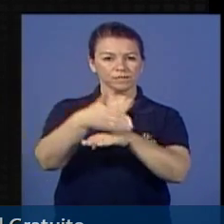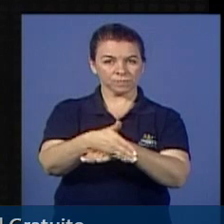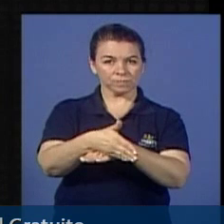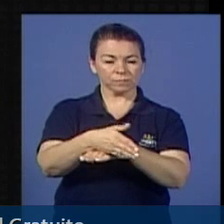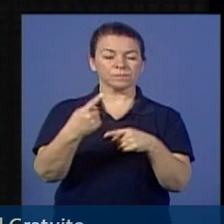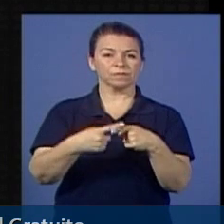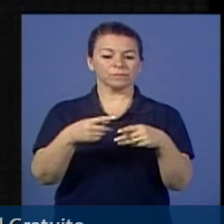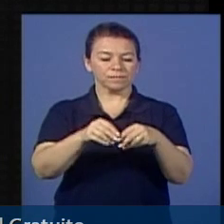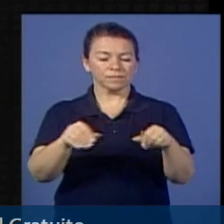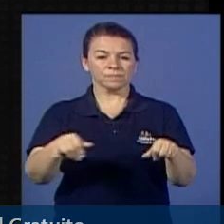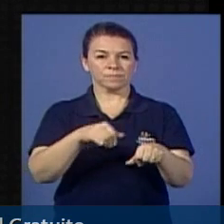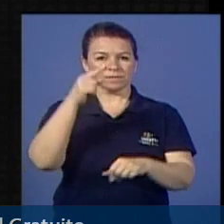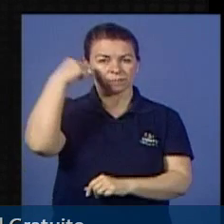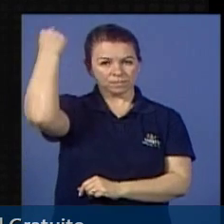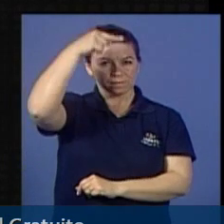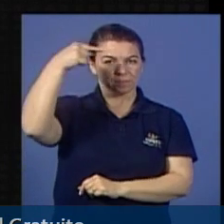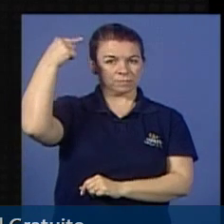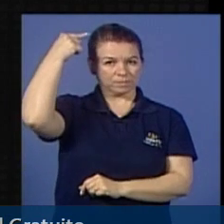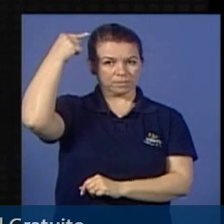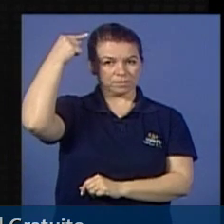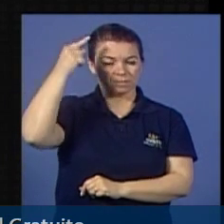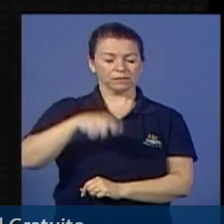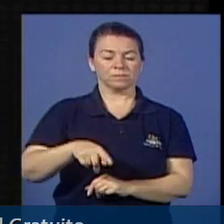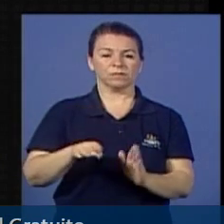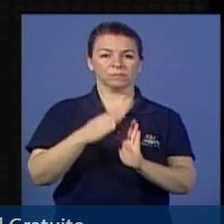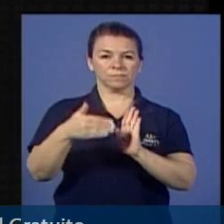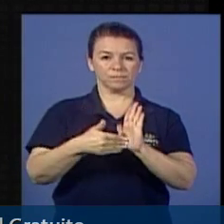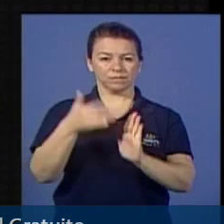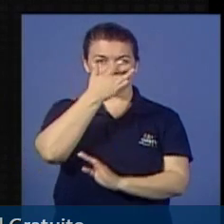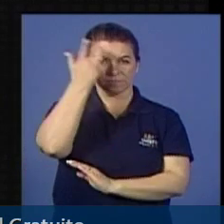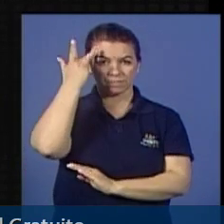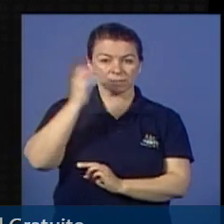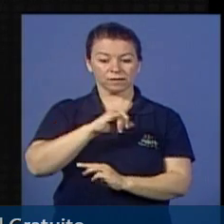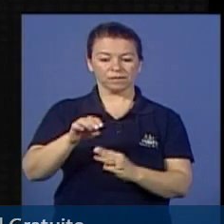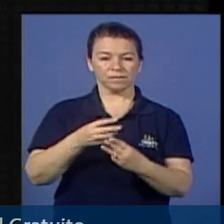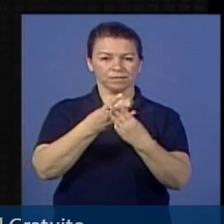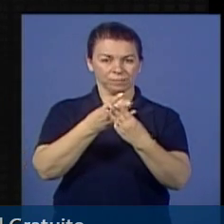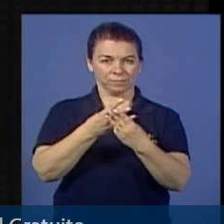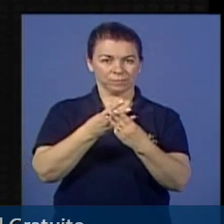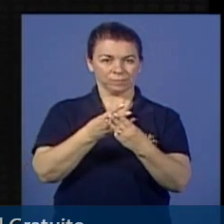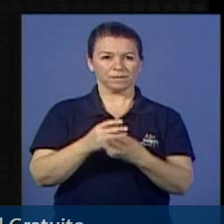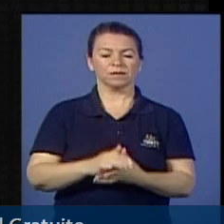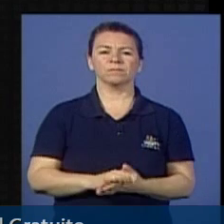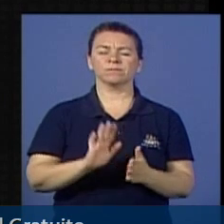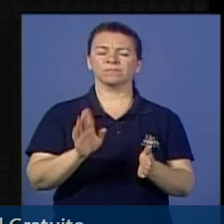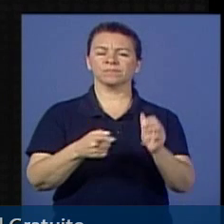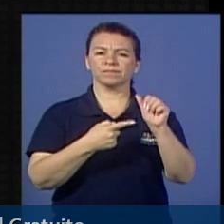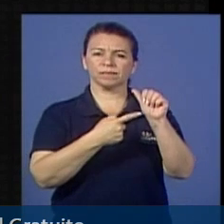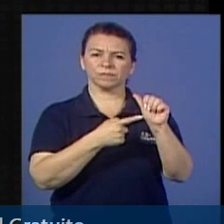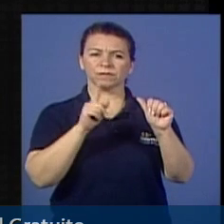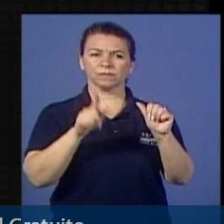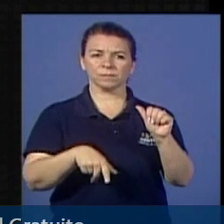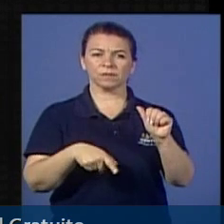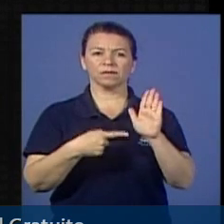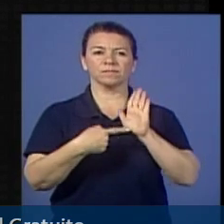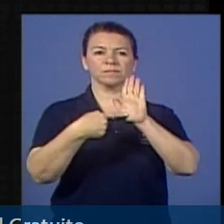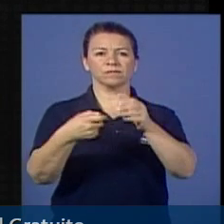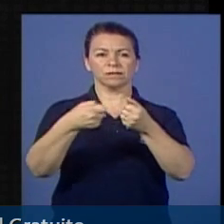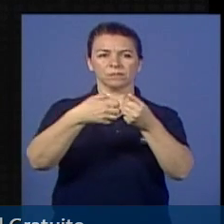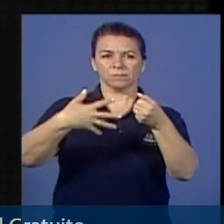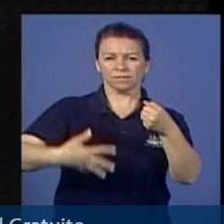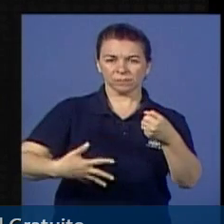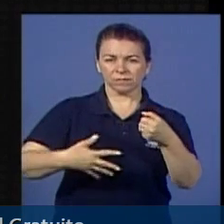Terra Santa das mãos dos muçulmanos. Então, vamos lá, A, revelar aspectos da estrutura demográfica de um povo, ali